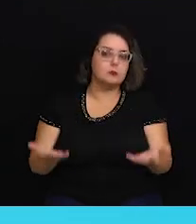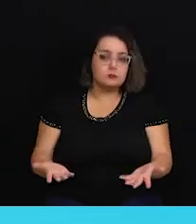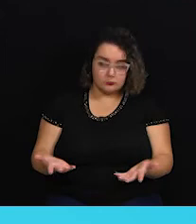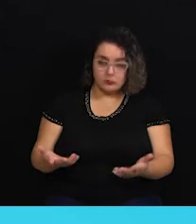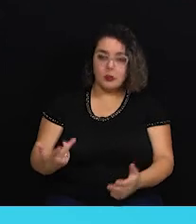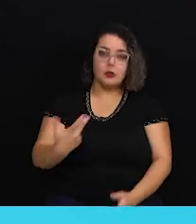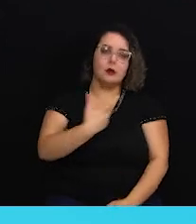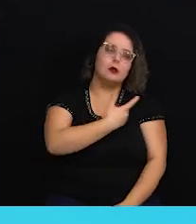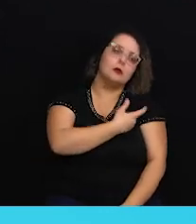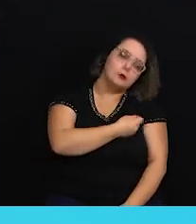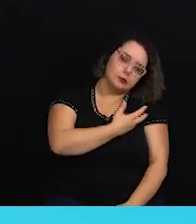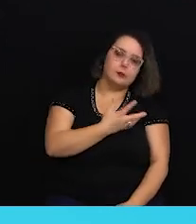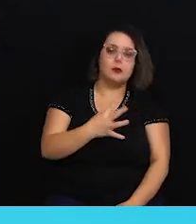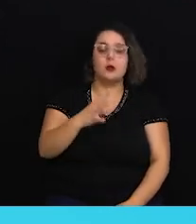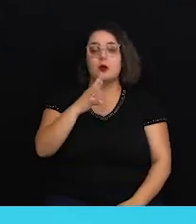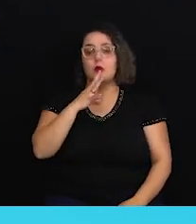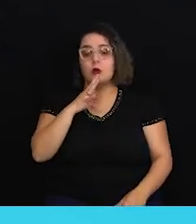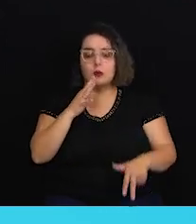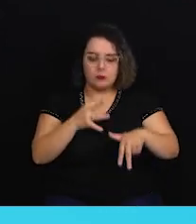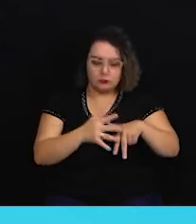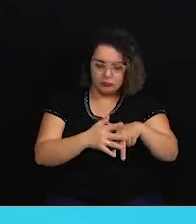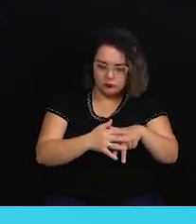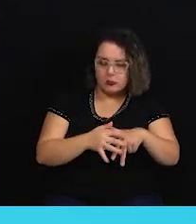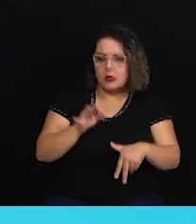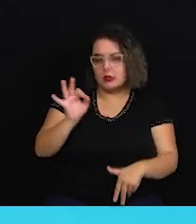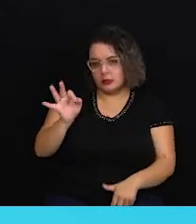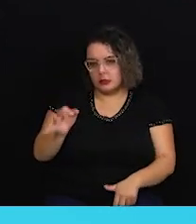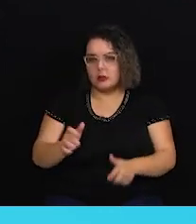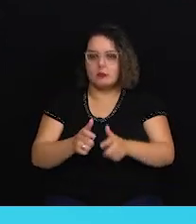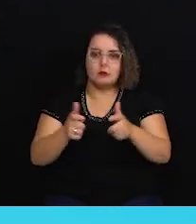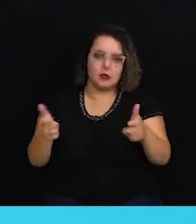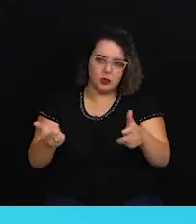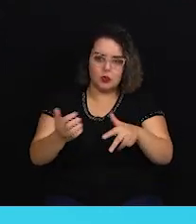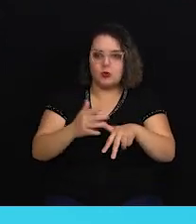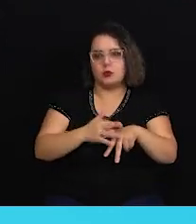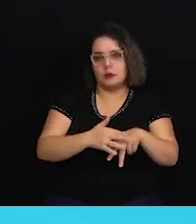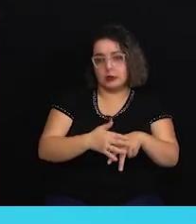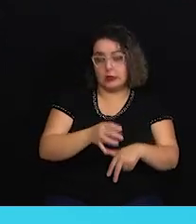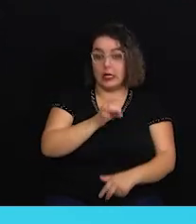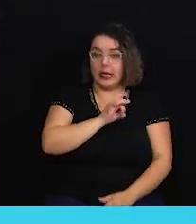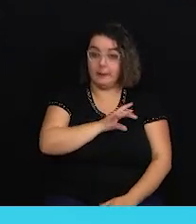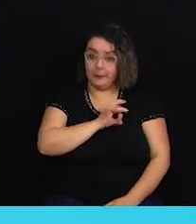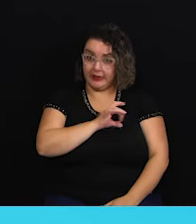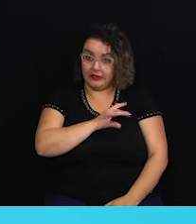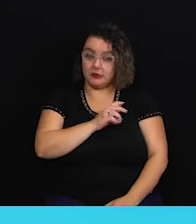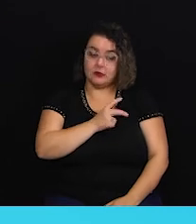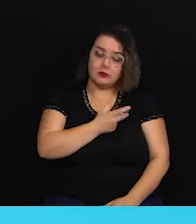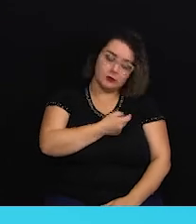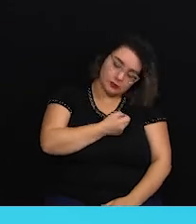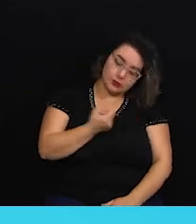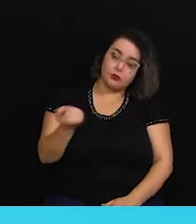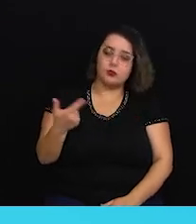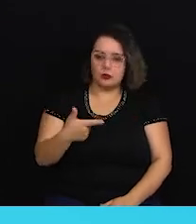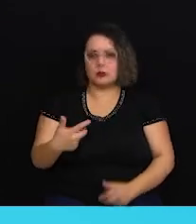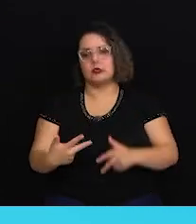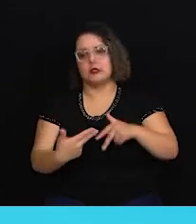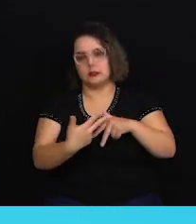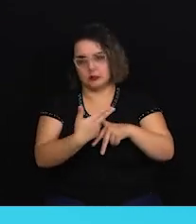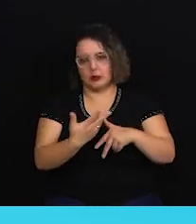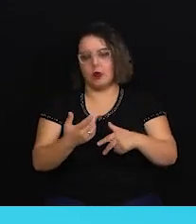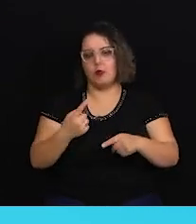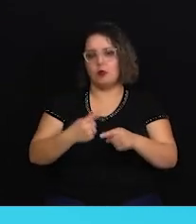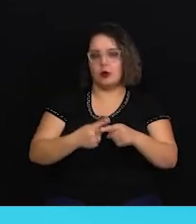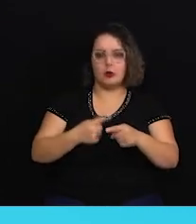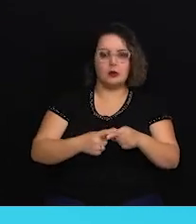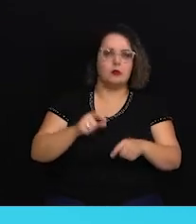fundamental para a gente conhecer o paciente. Com certeza, a maioria dos pacientes tem mais medo da anestesia do que da cirurgia, porque às